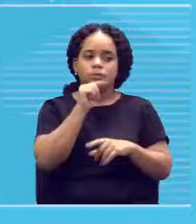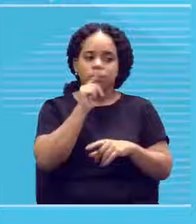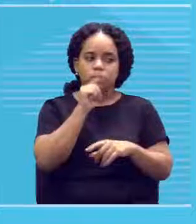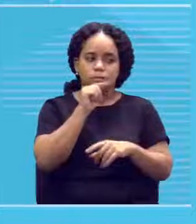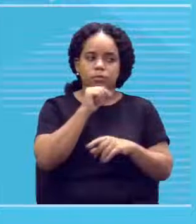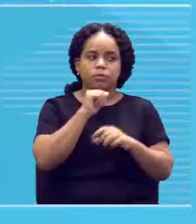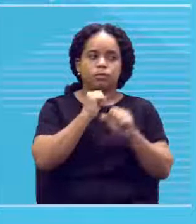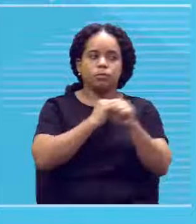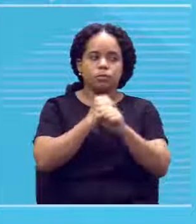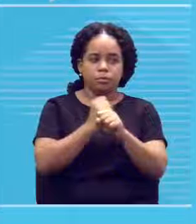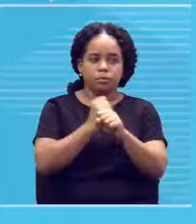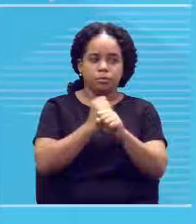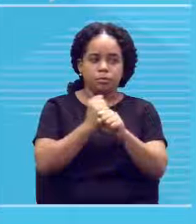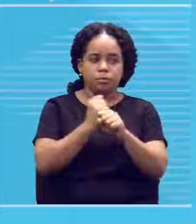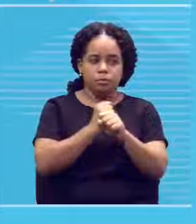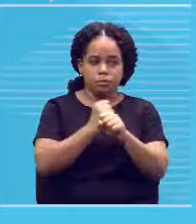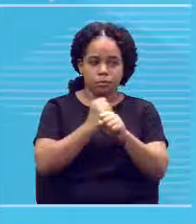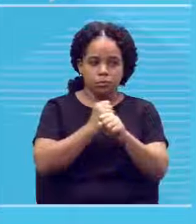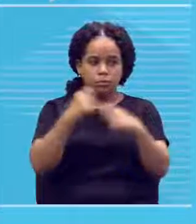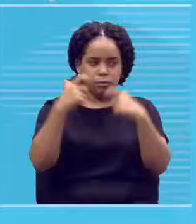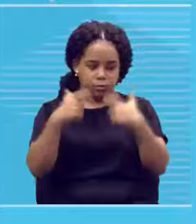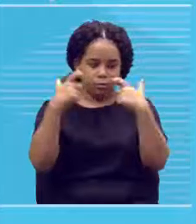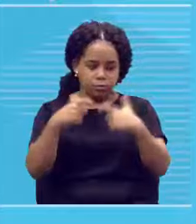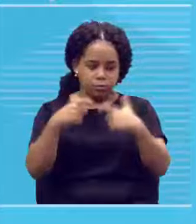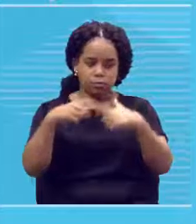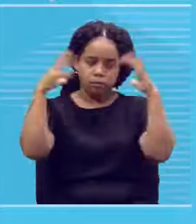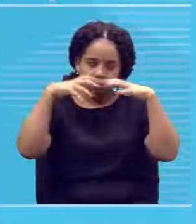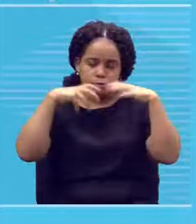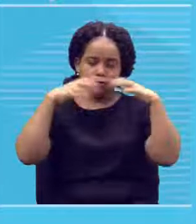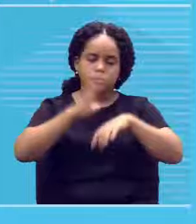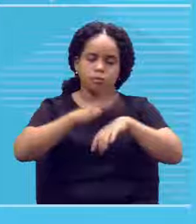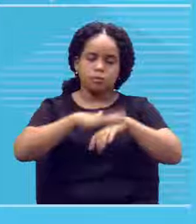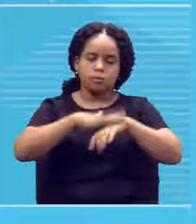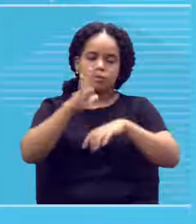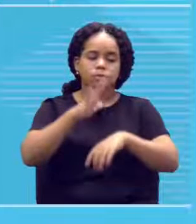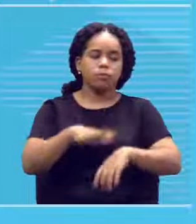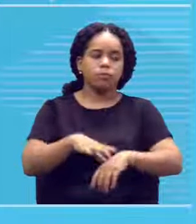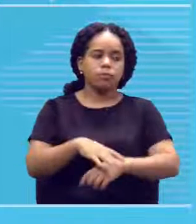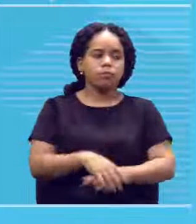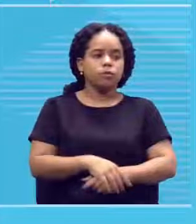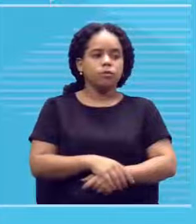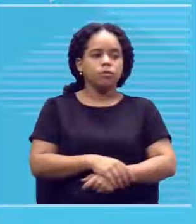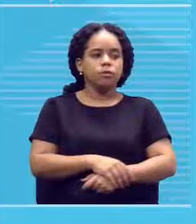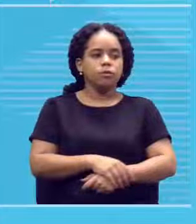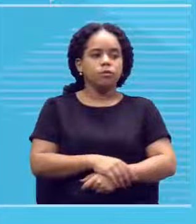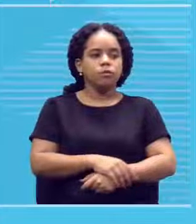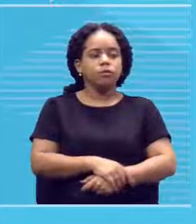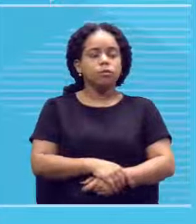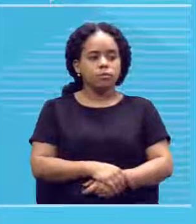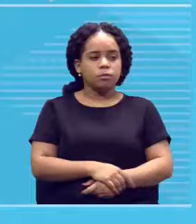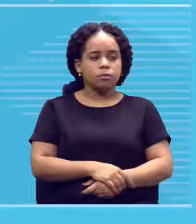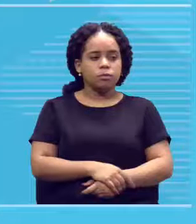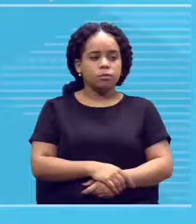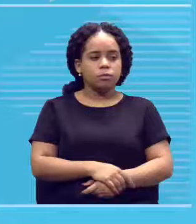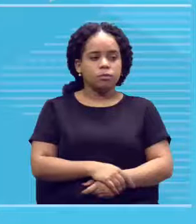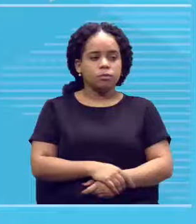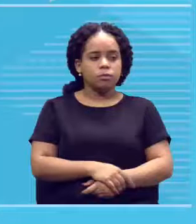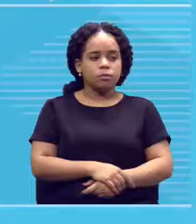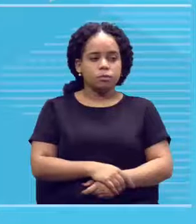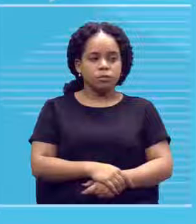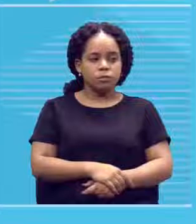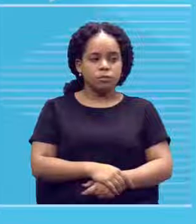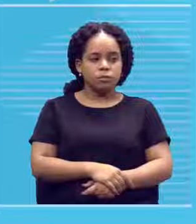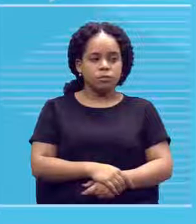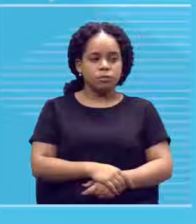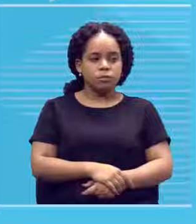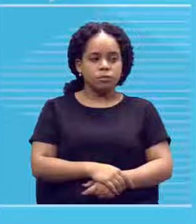todo ano nas regiões onde chove bastante esse onde retomando regiões é